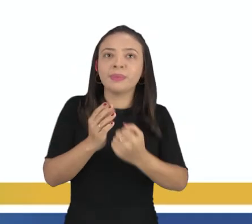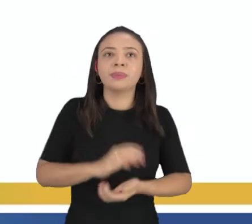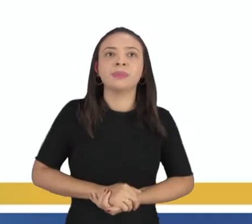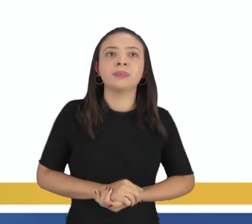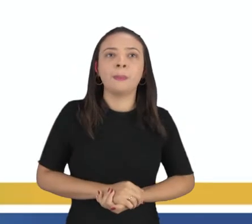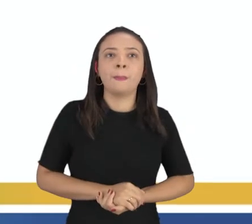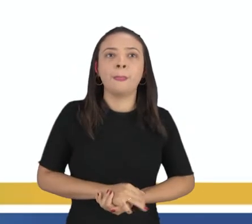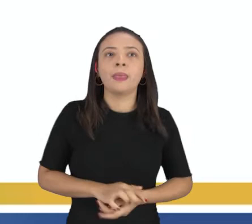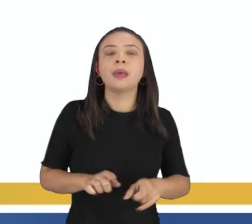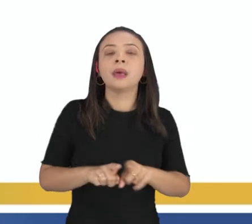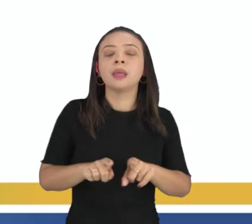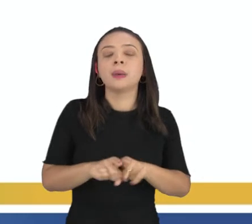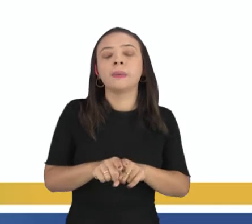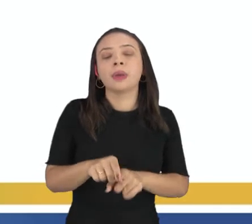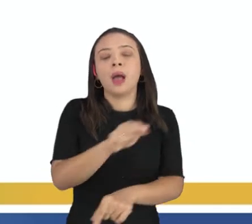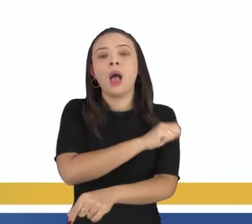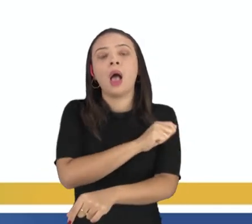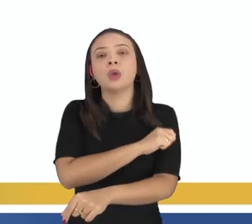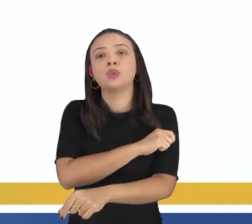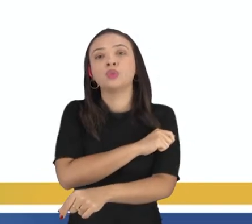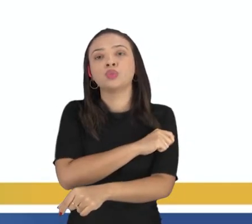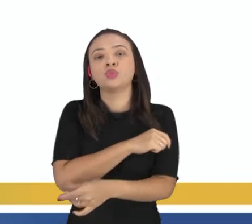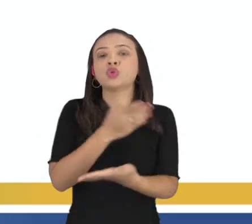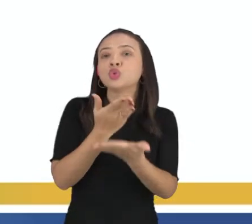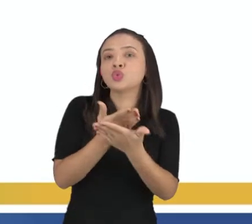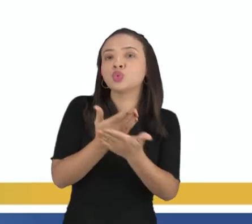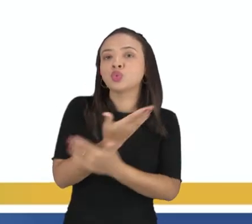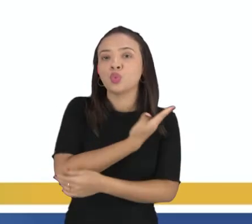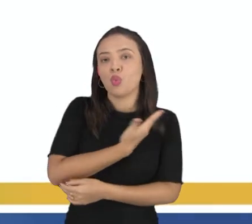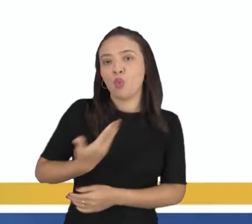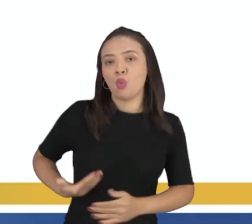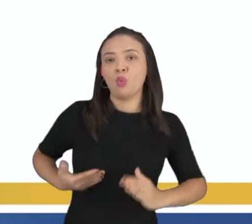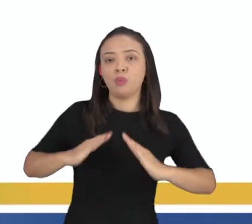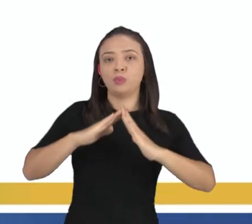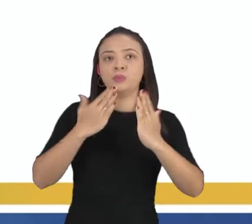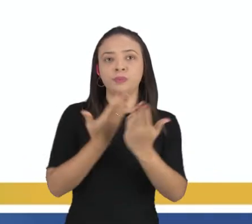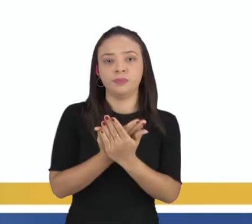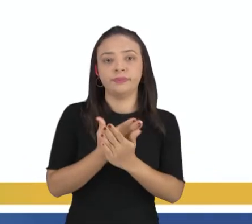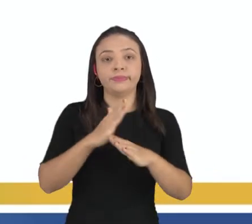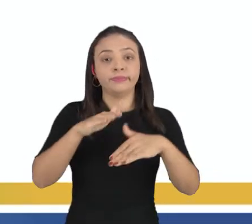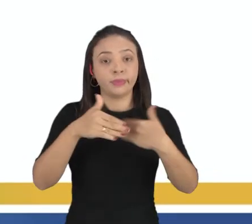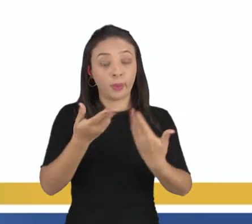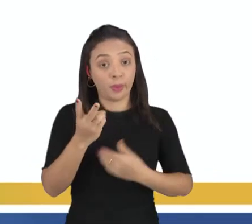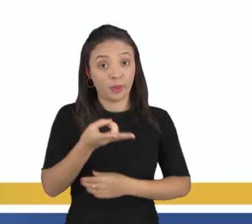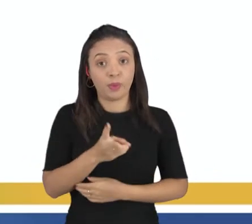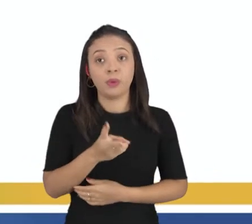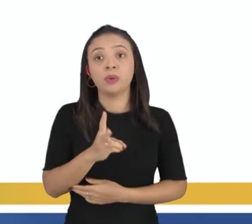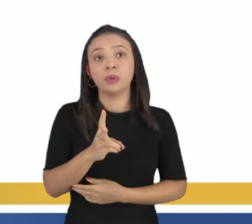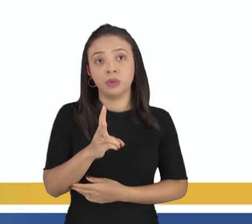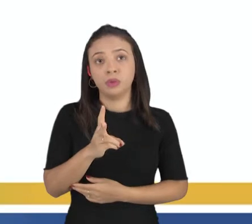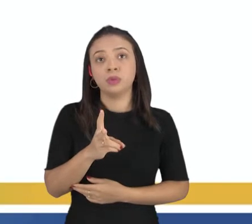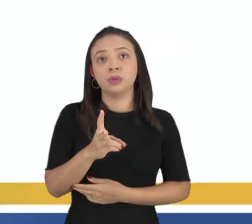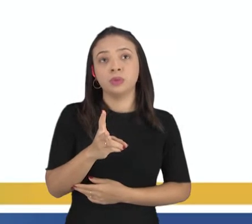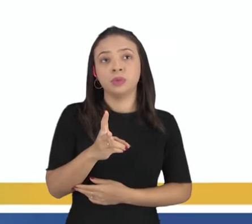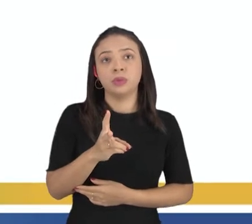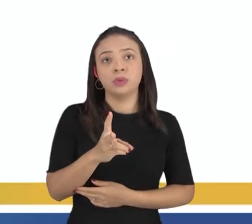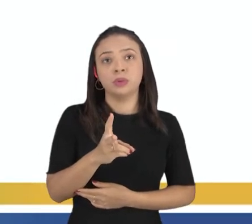alunos oriundos da escola pública. Para garantirmos a continuidade dessa